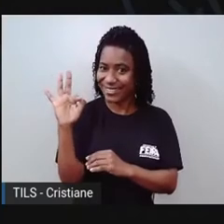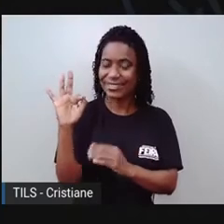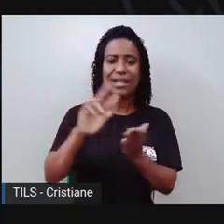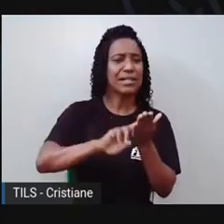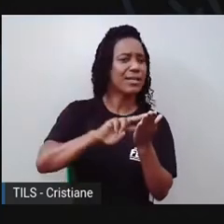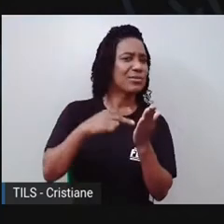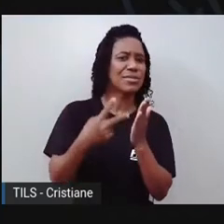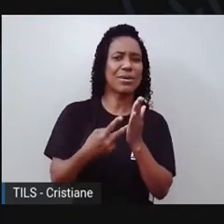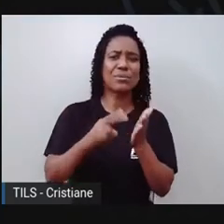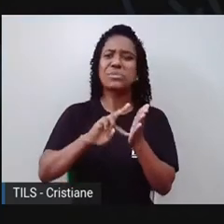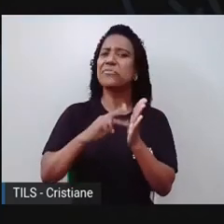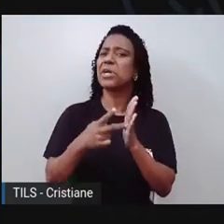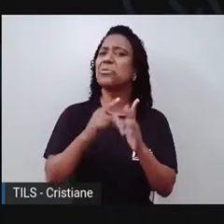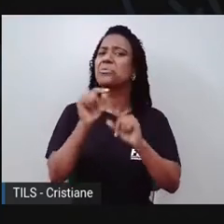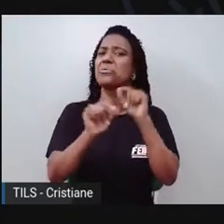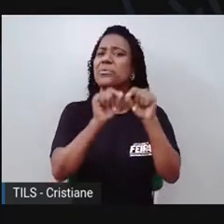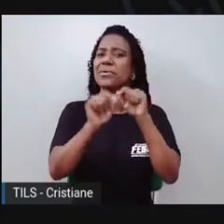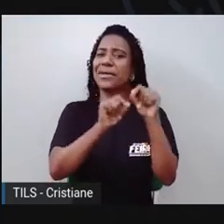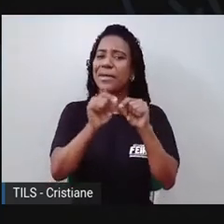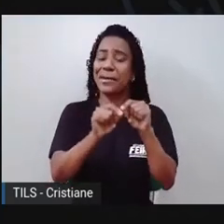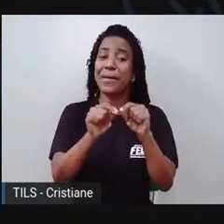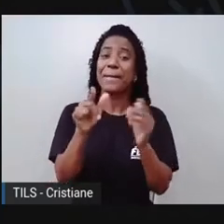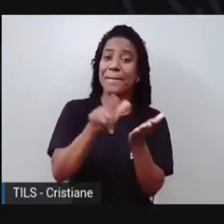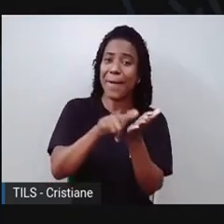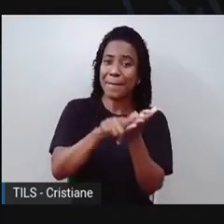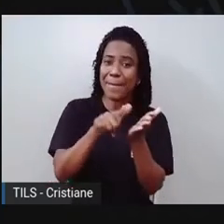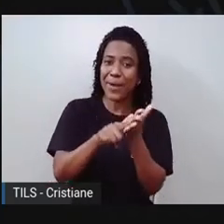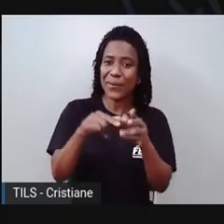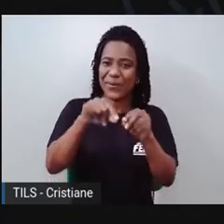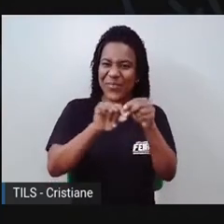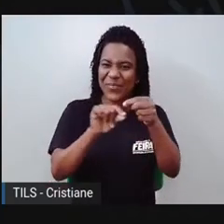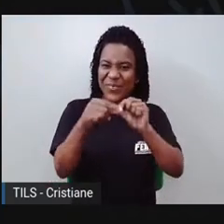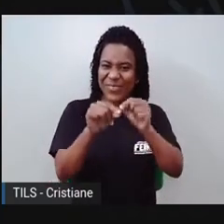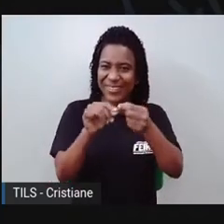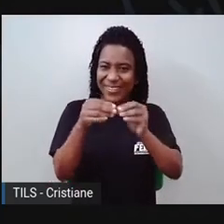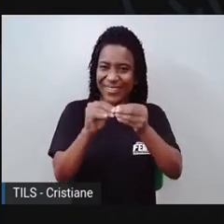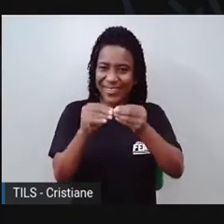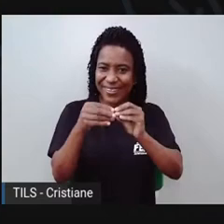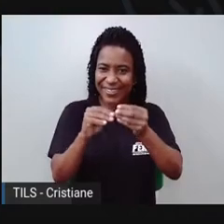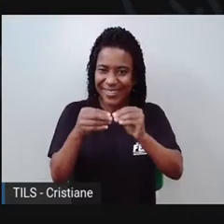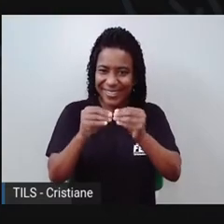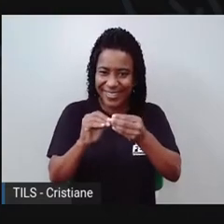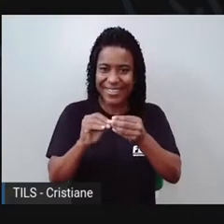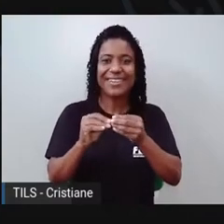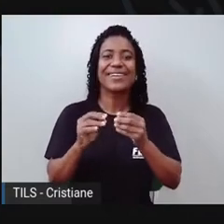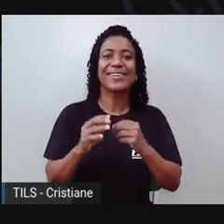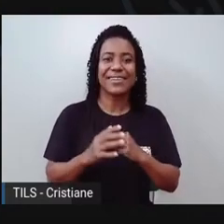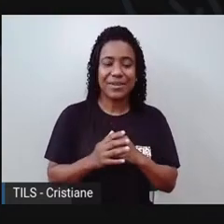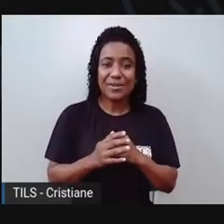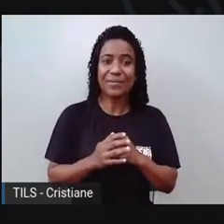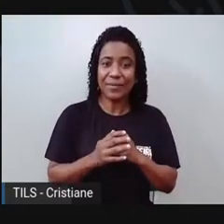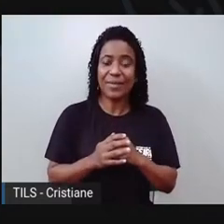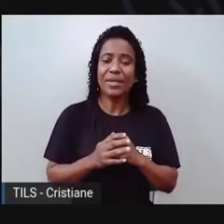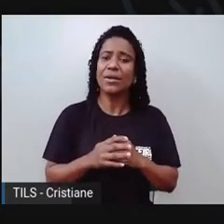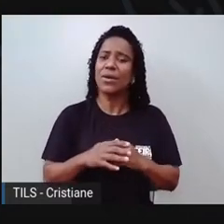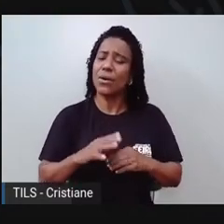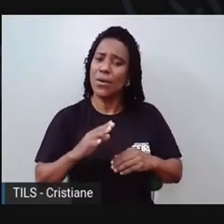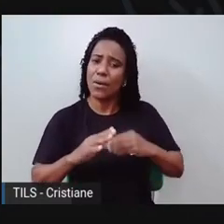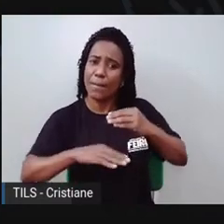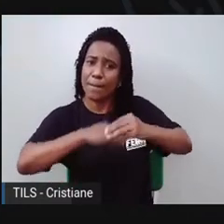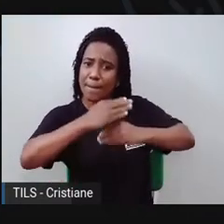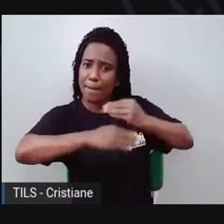amassado, papel picado. Então, nós vamos trabalhar com papel picado. Papel higiênico e